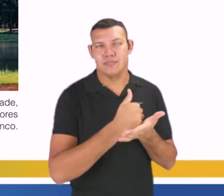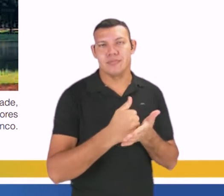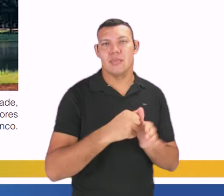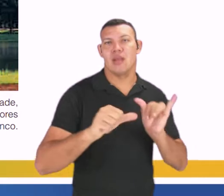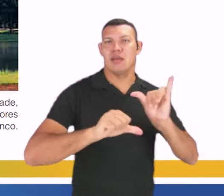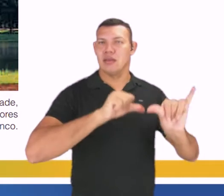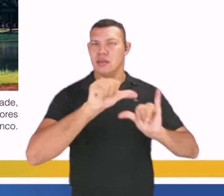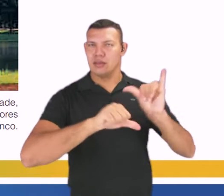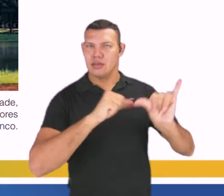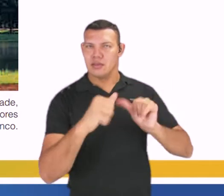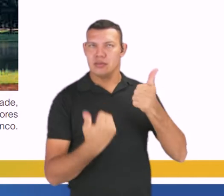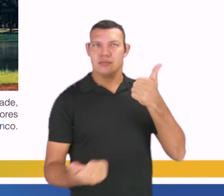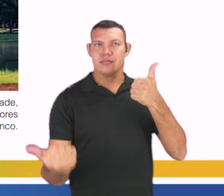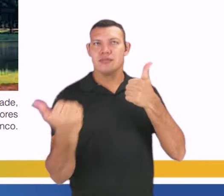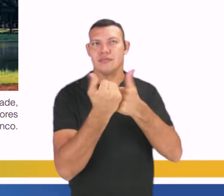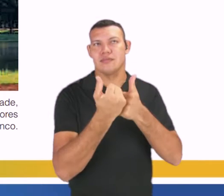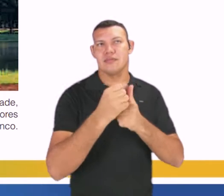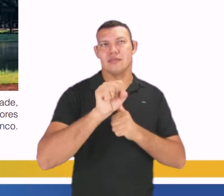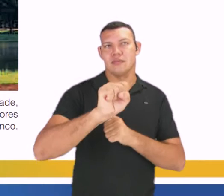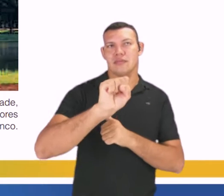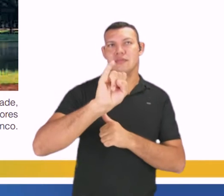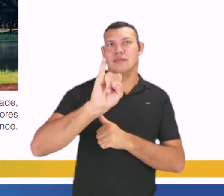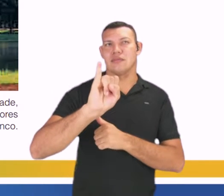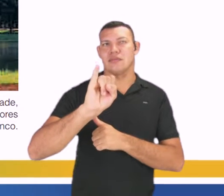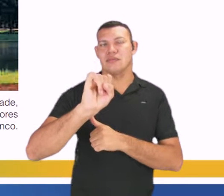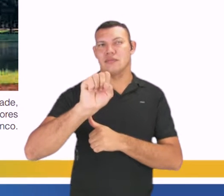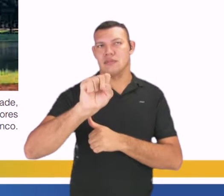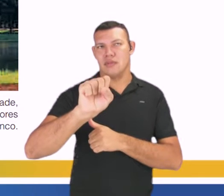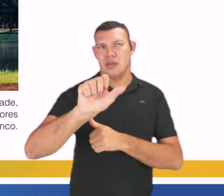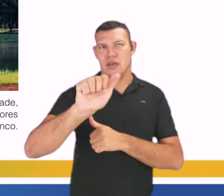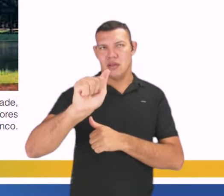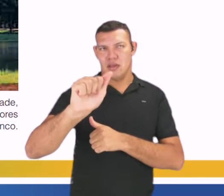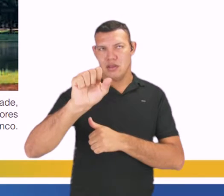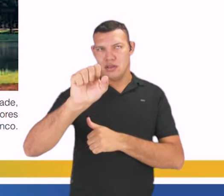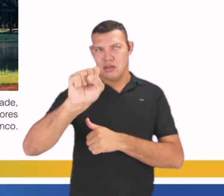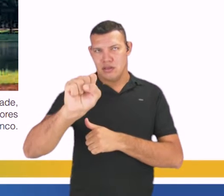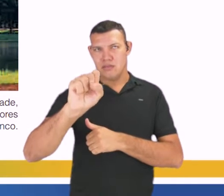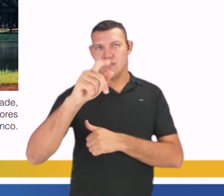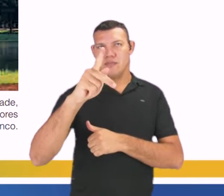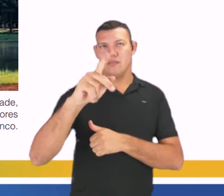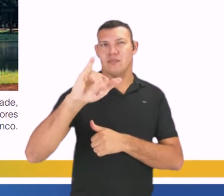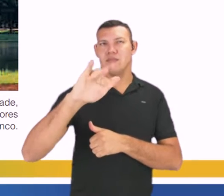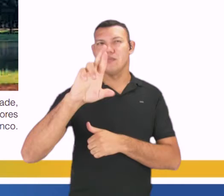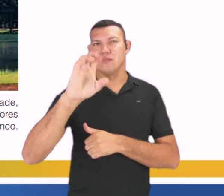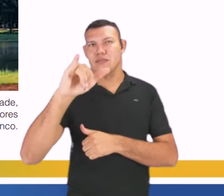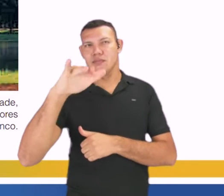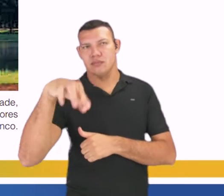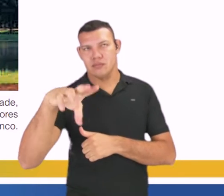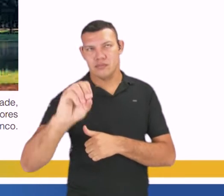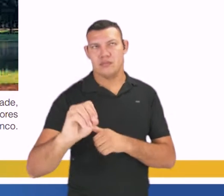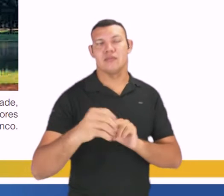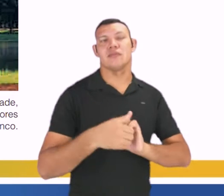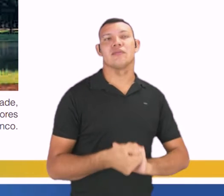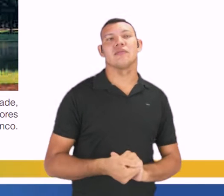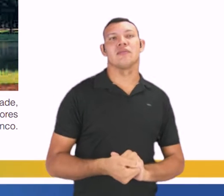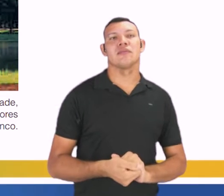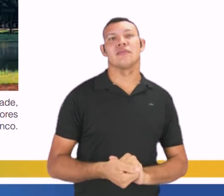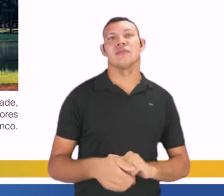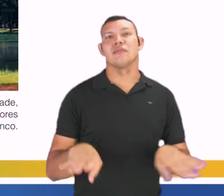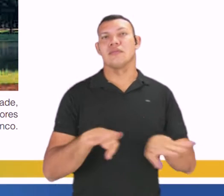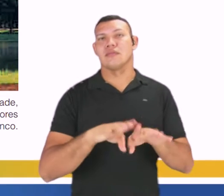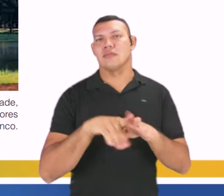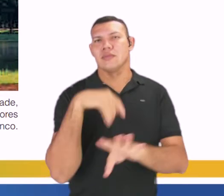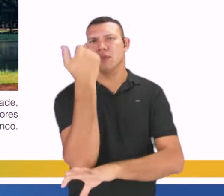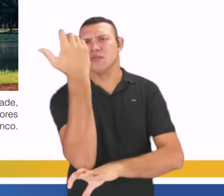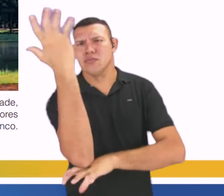substituição como exemplo da aspirina, e também outros materiais presentes na